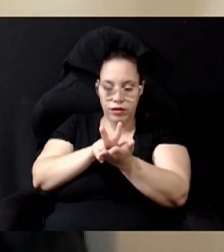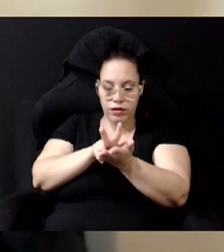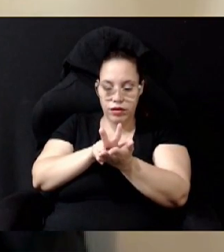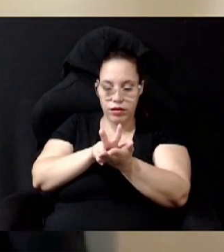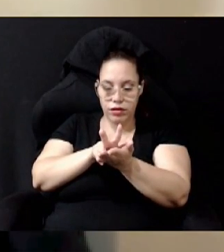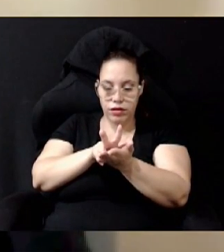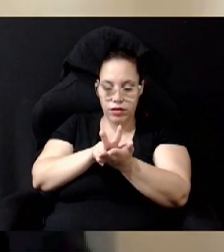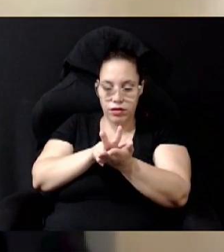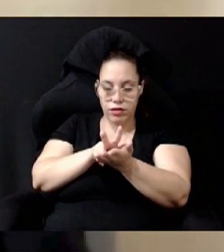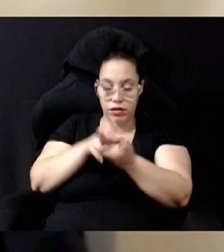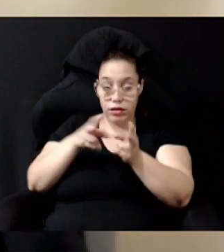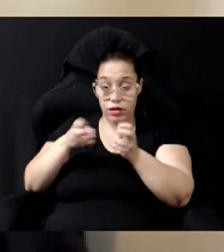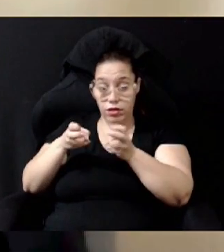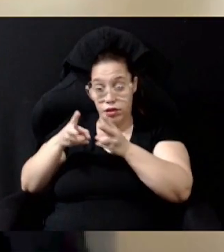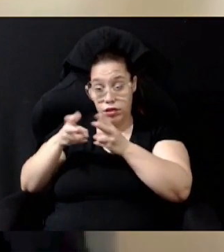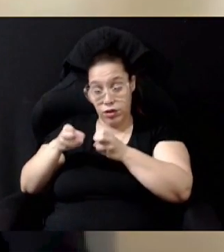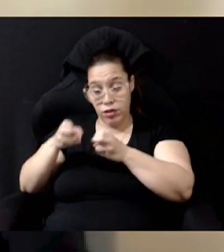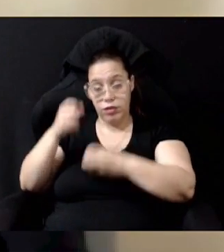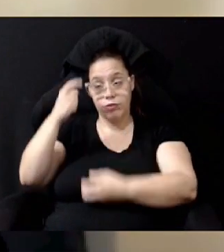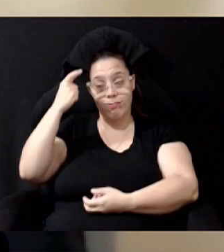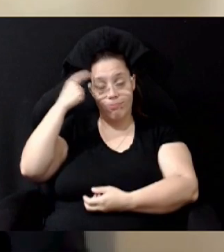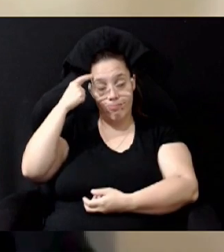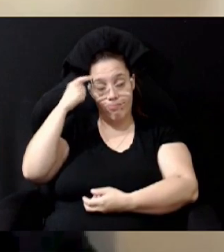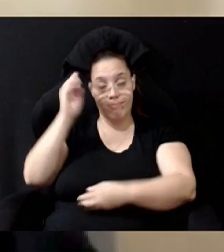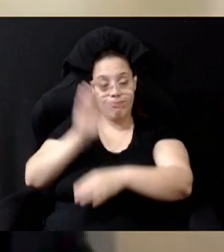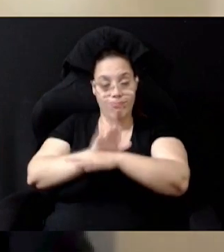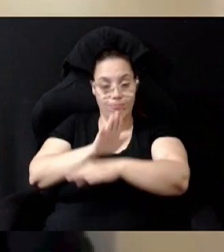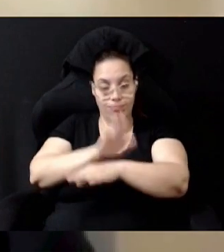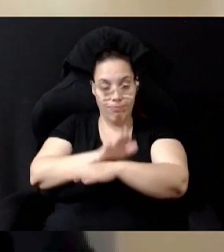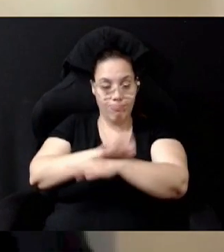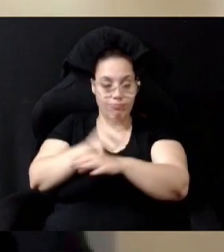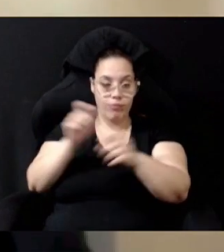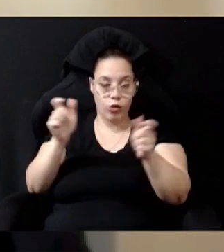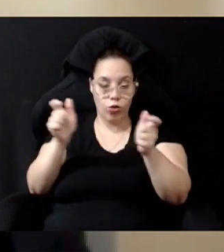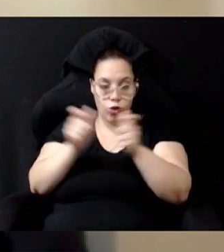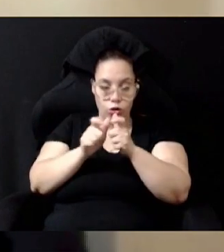do posicionamento e ajuda a atenuar os sintomas, né?